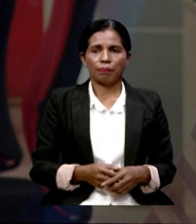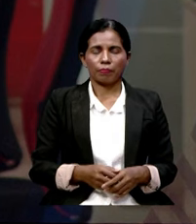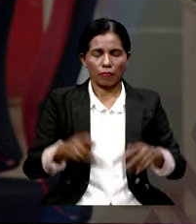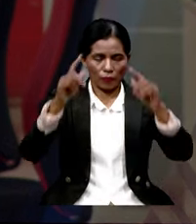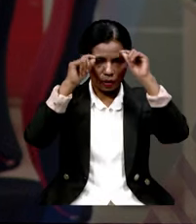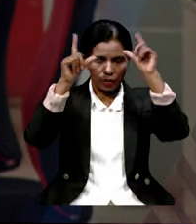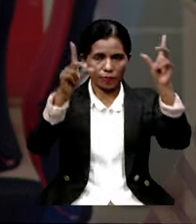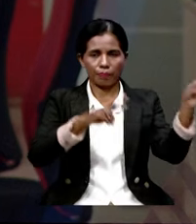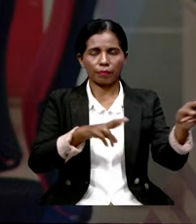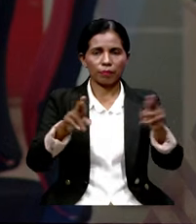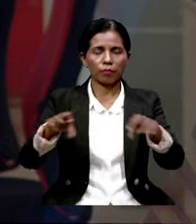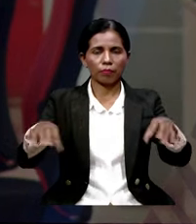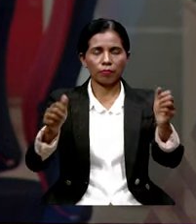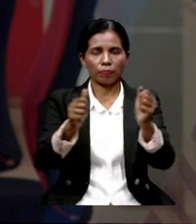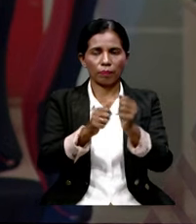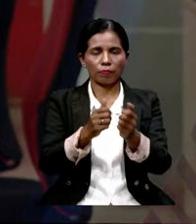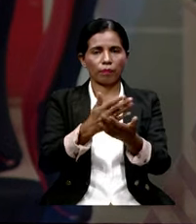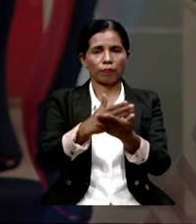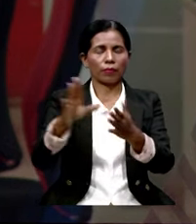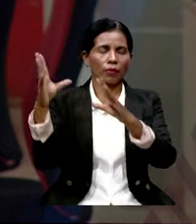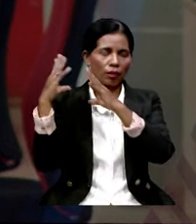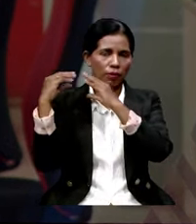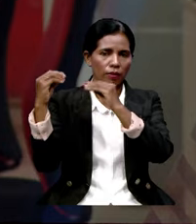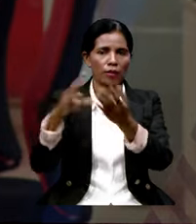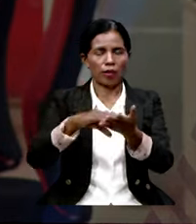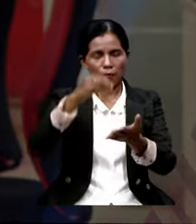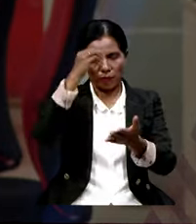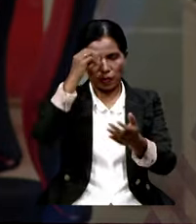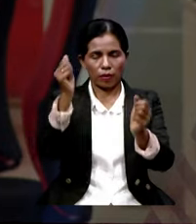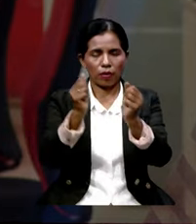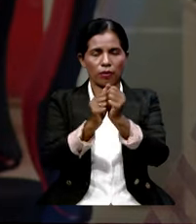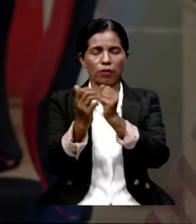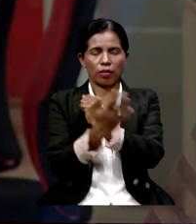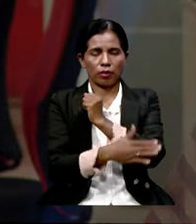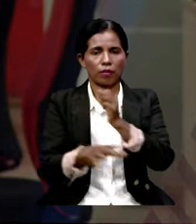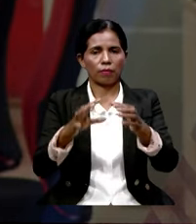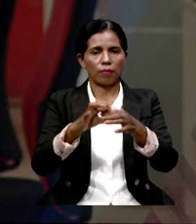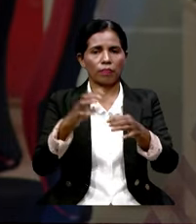Timor-Leste, prontu, servisu, hamutuk, hodi, fahe, esperensia, aprende, nasaun, membru, ASEAN.